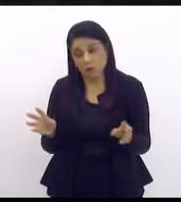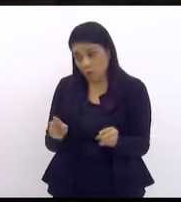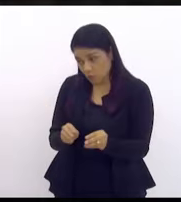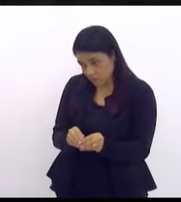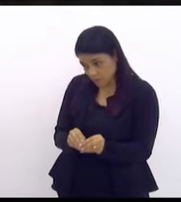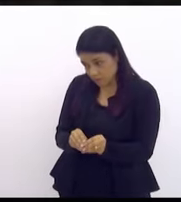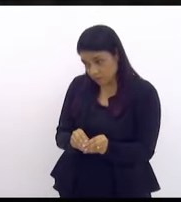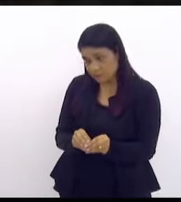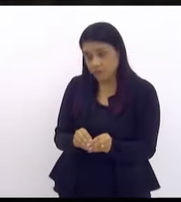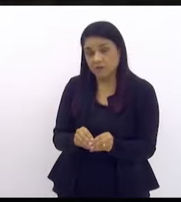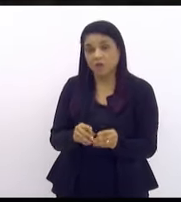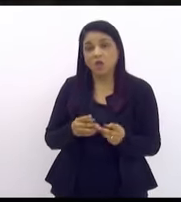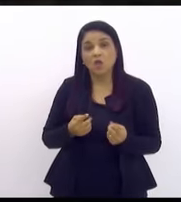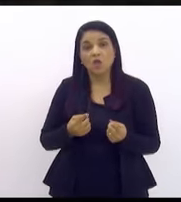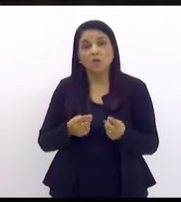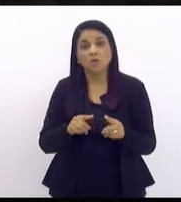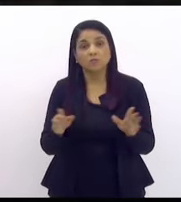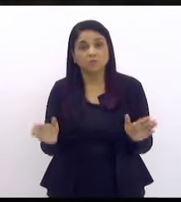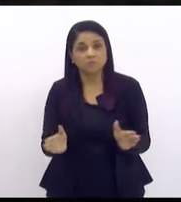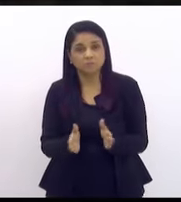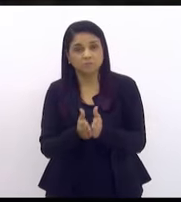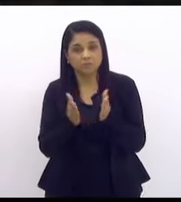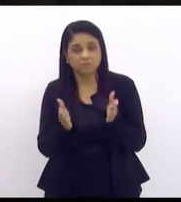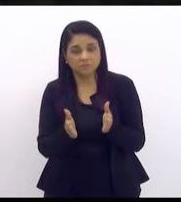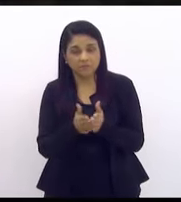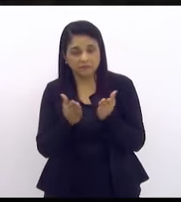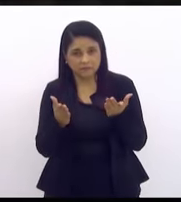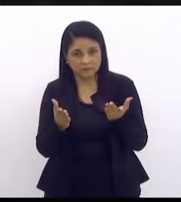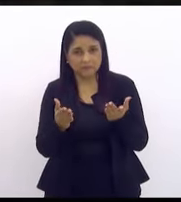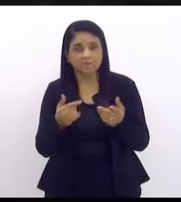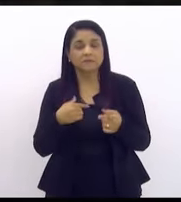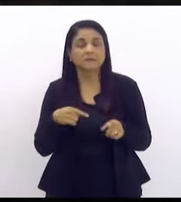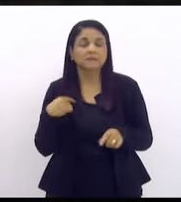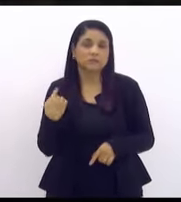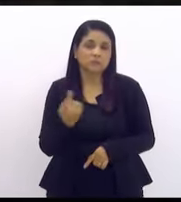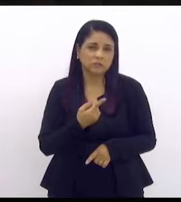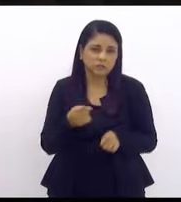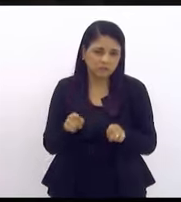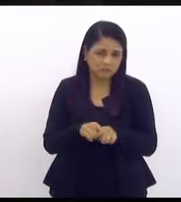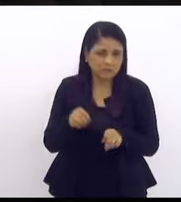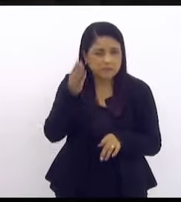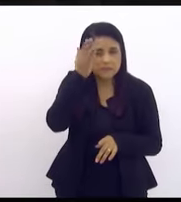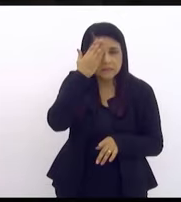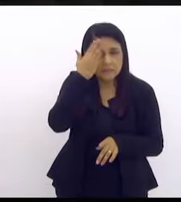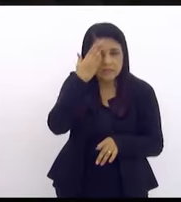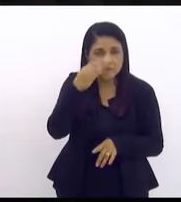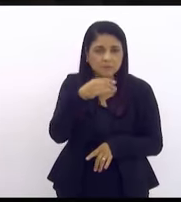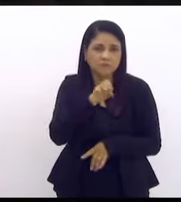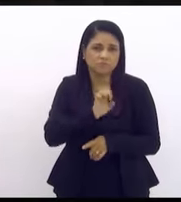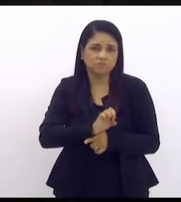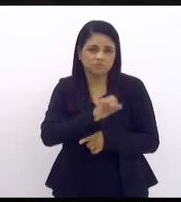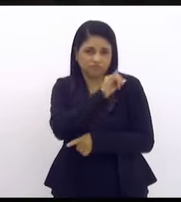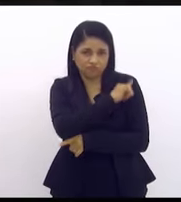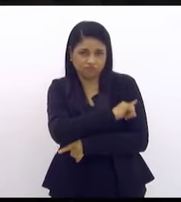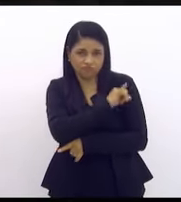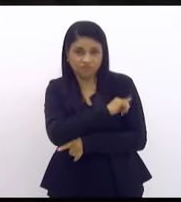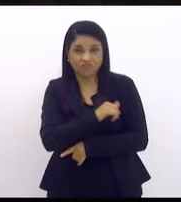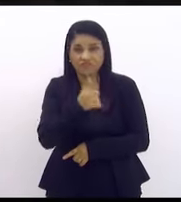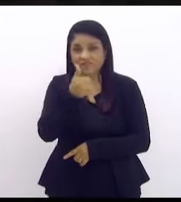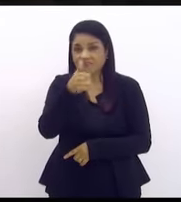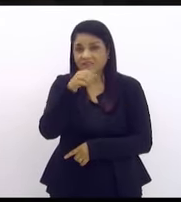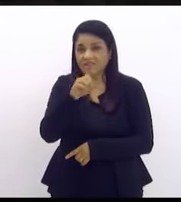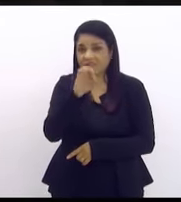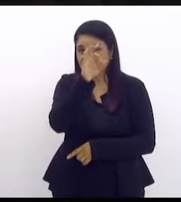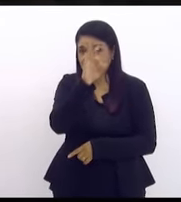e à pobreza, deputada Tia Ju, a gente também sabe que o Rio de Janeiro hoje tem 10%